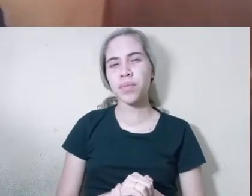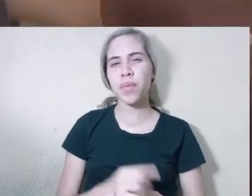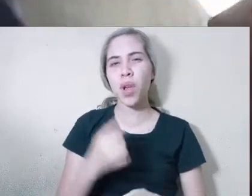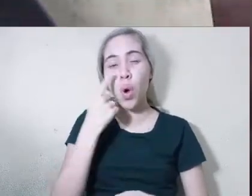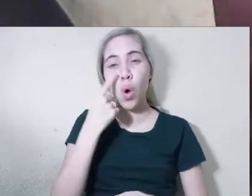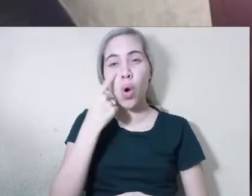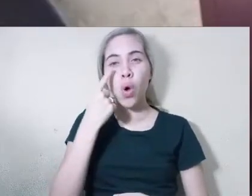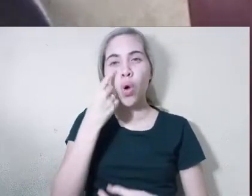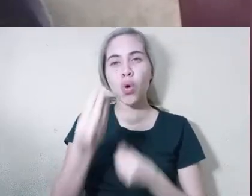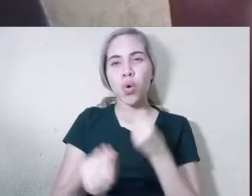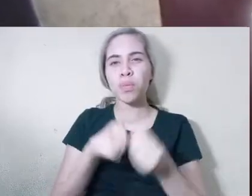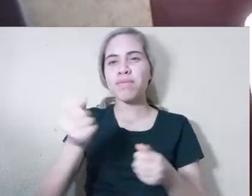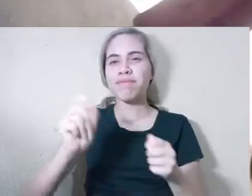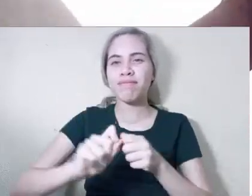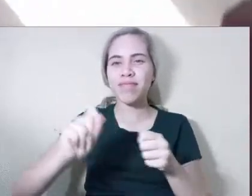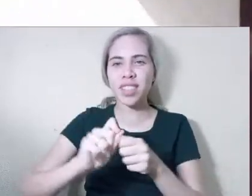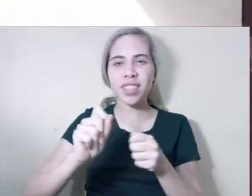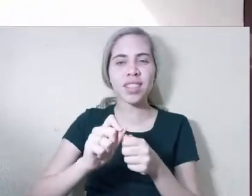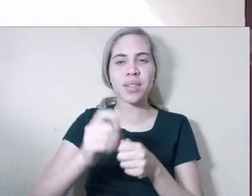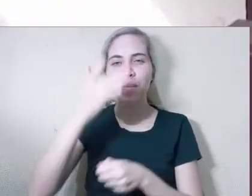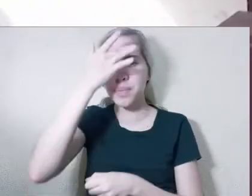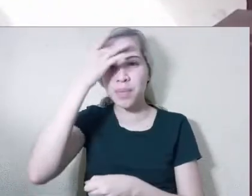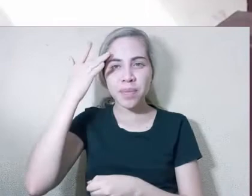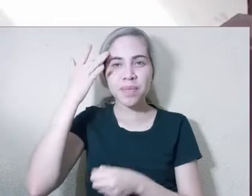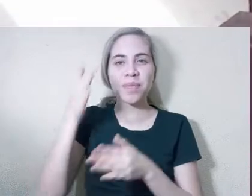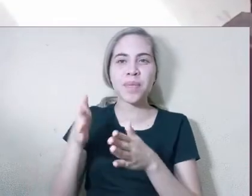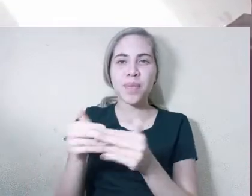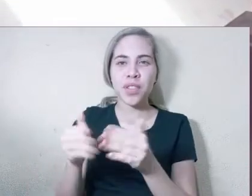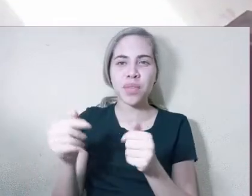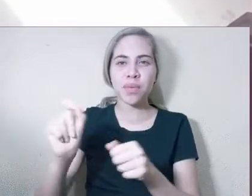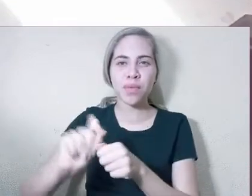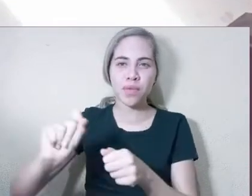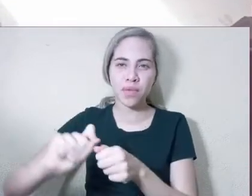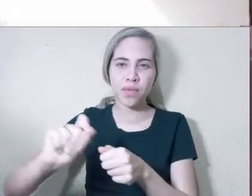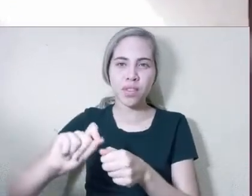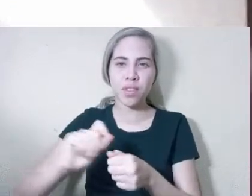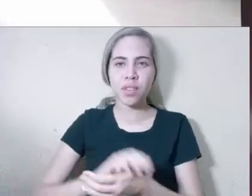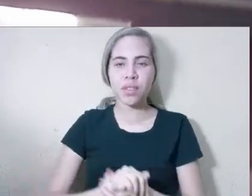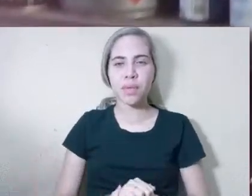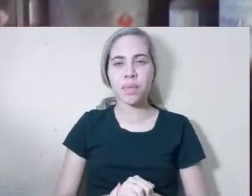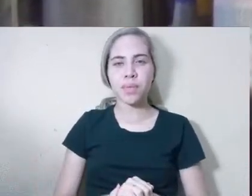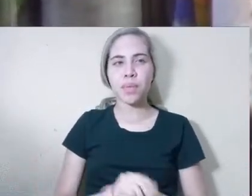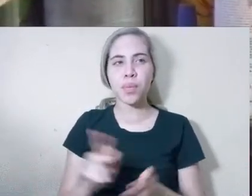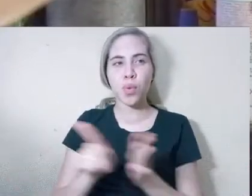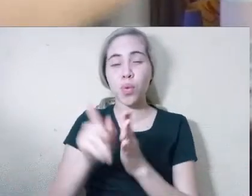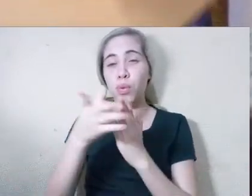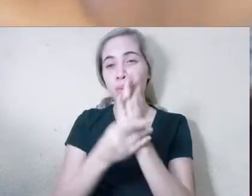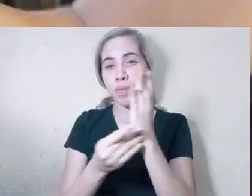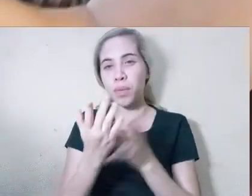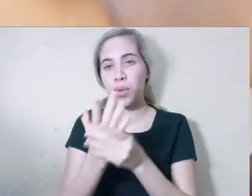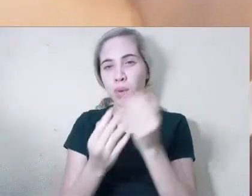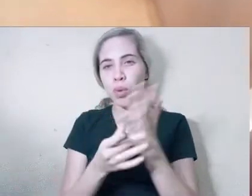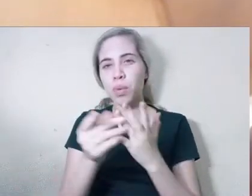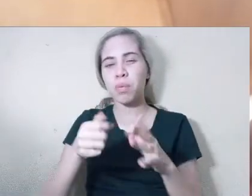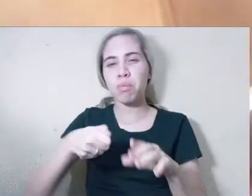Aí. Olha só, gente. Tudo mandado fazer, né? Tudo artesanal.